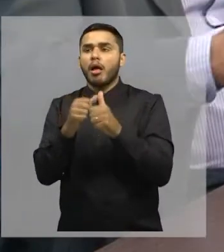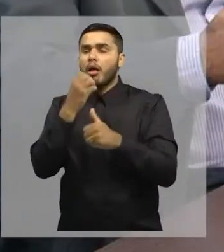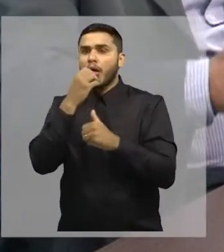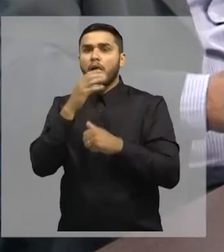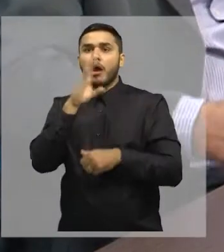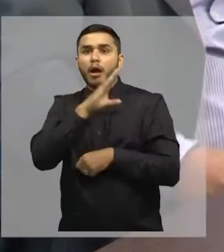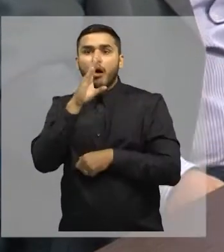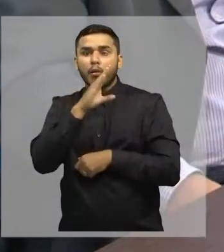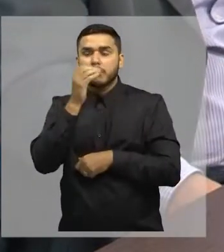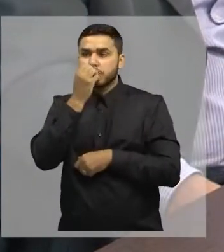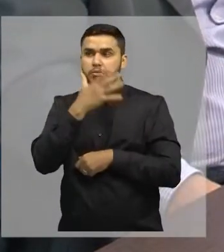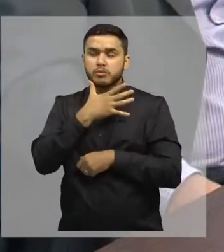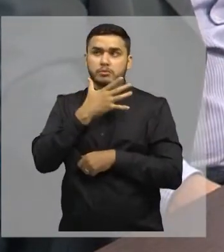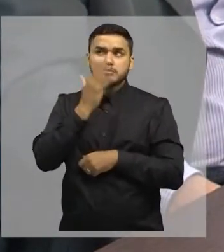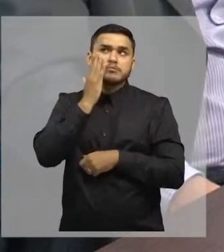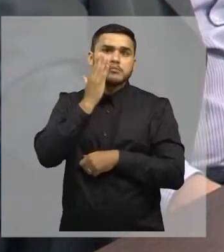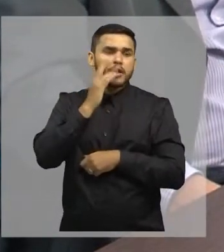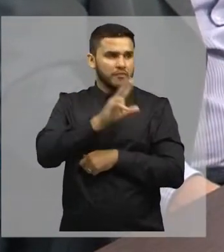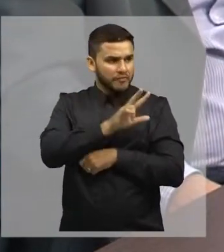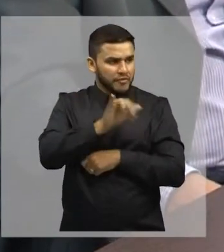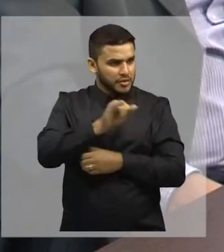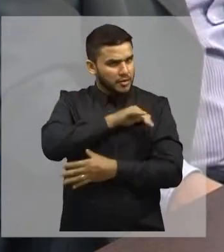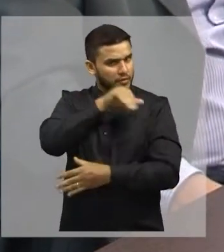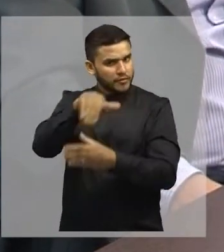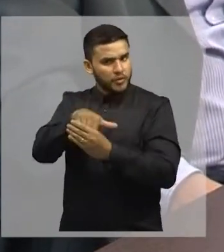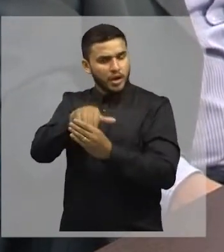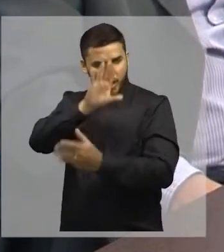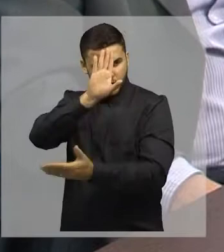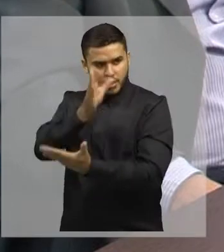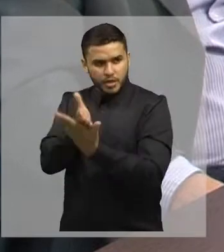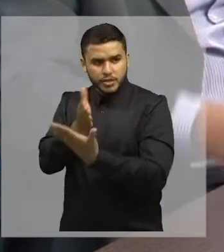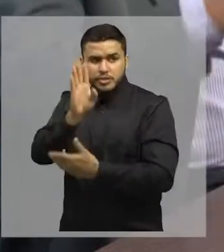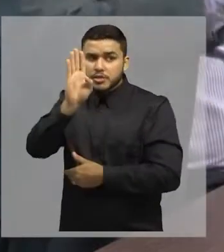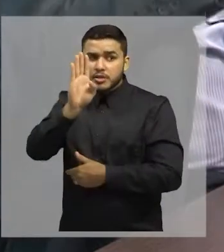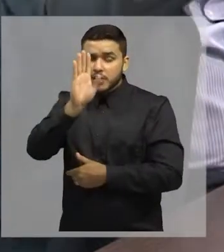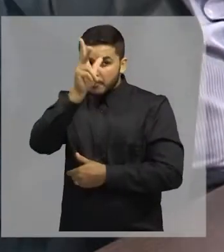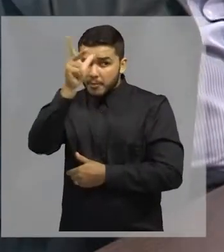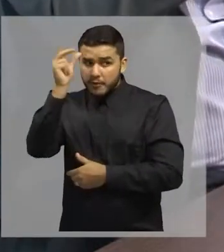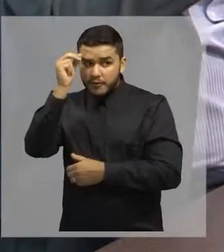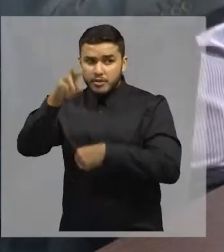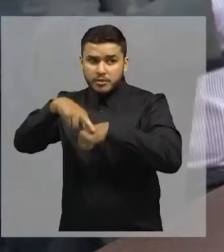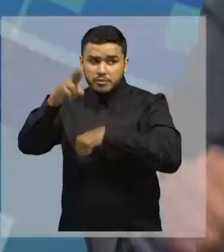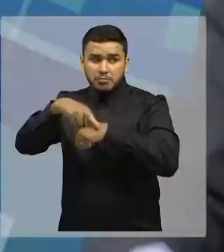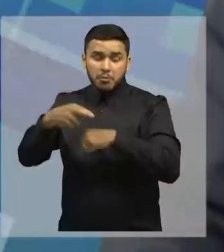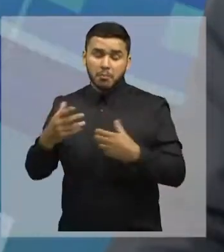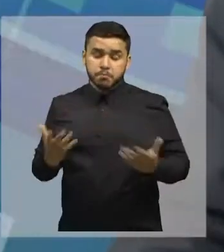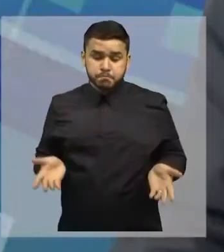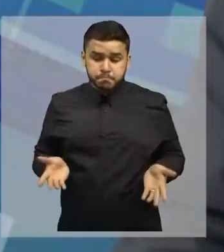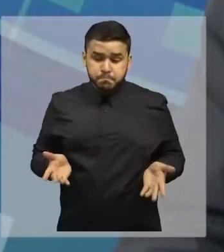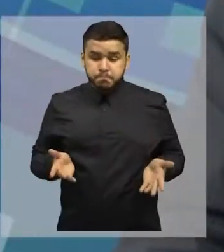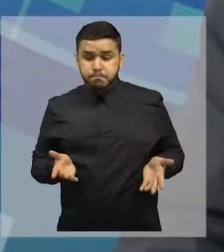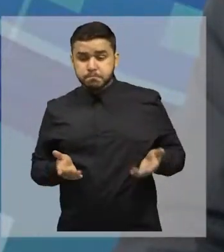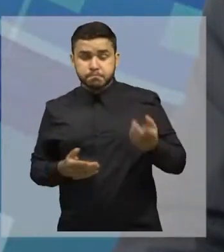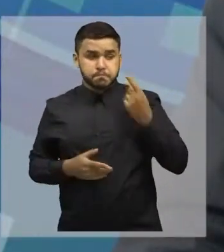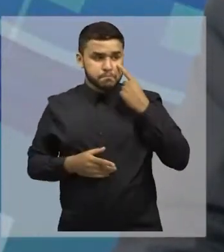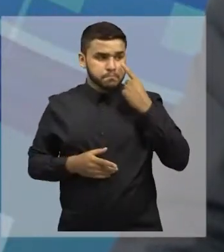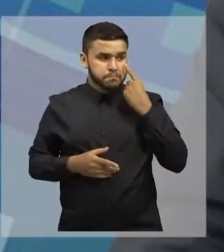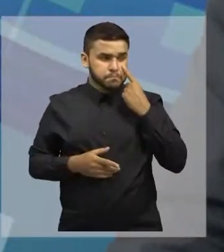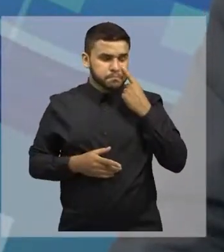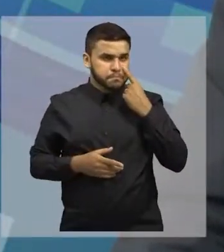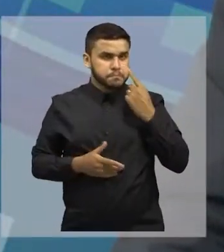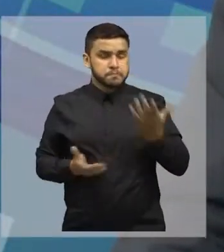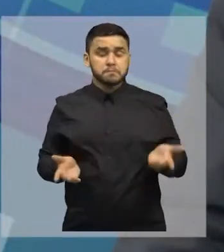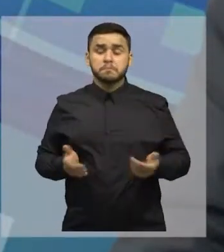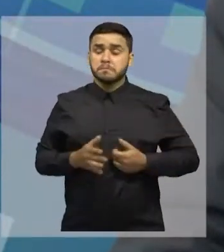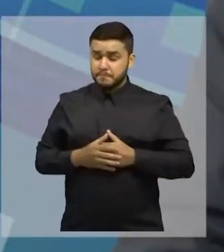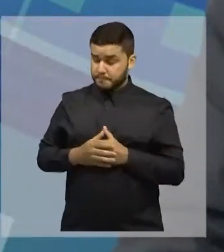ele vai ser o mesmo que a gente já teve anteriormente? Eu hoje tenho dúvidas, dado problemas outros que surgiram, né?